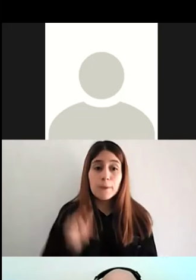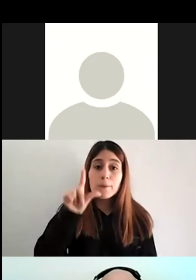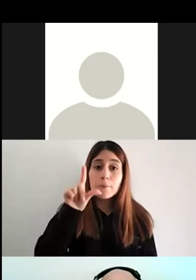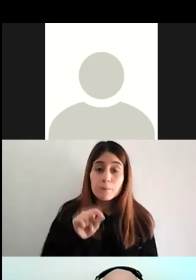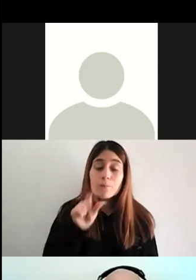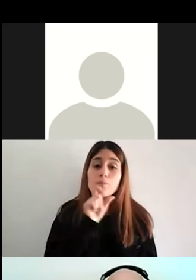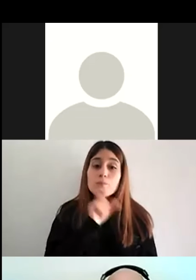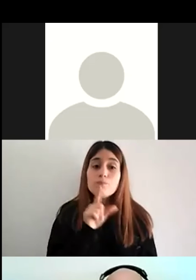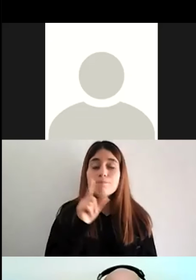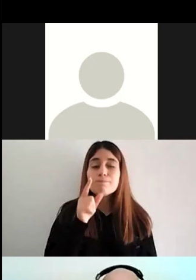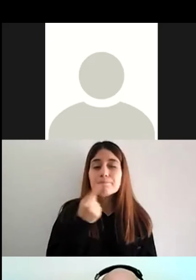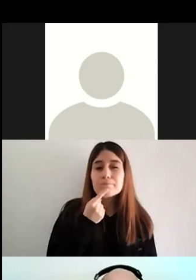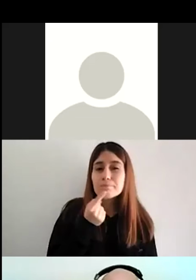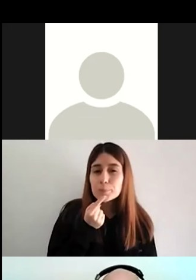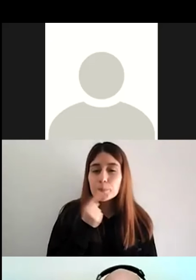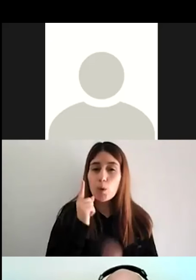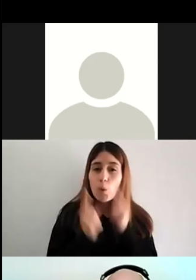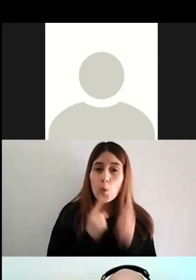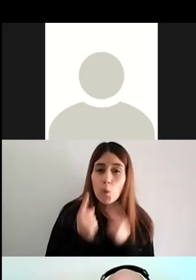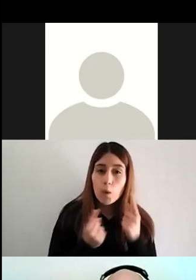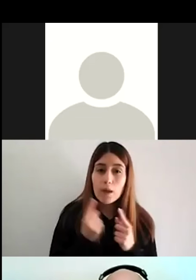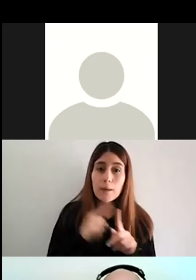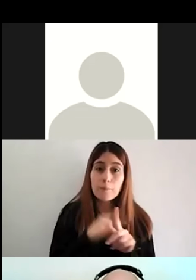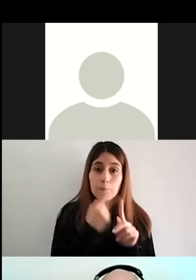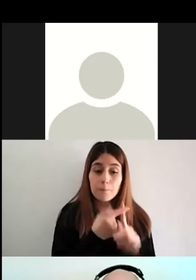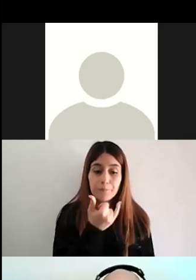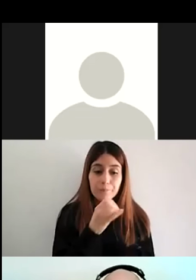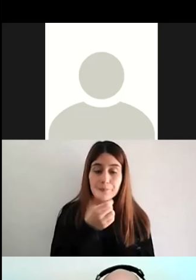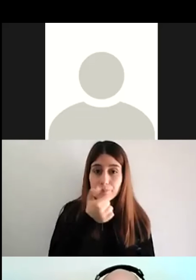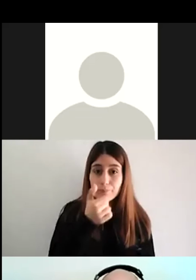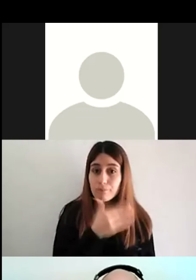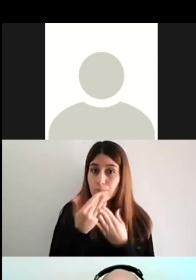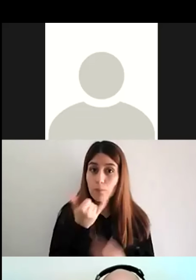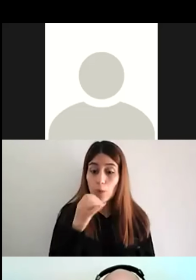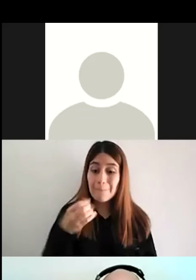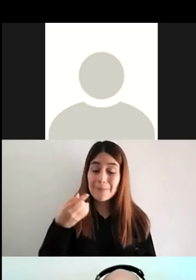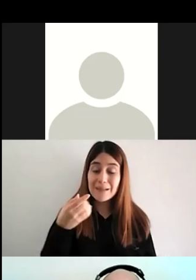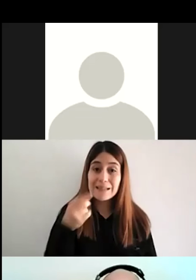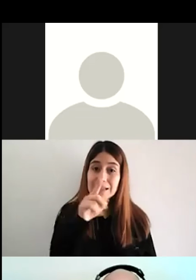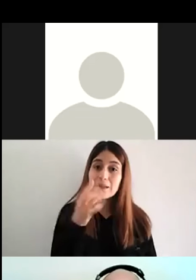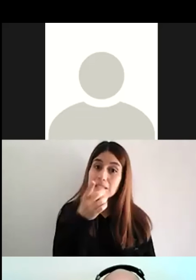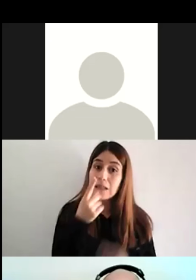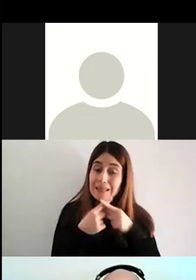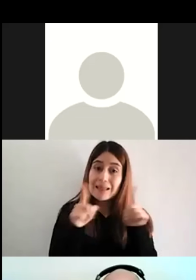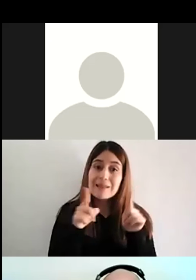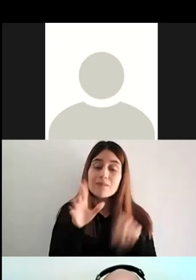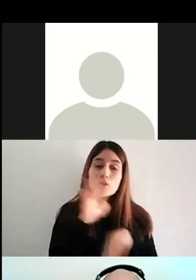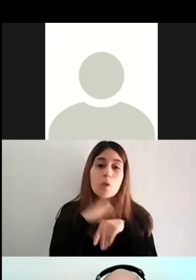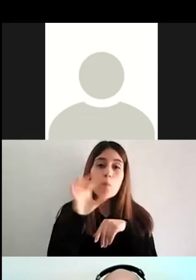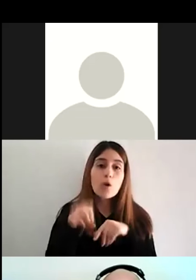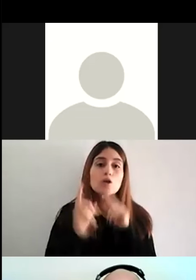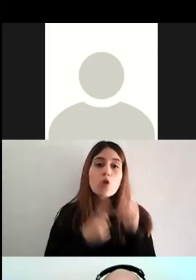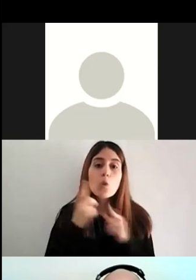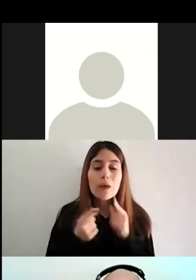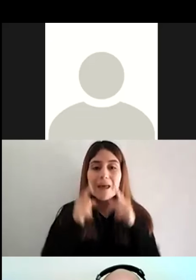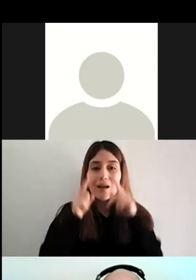Também podemos tirar a ilação de que de 2015 a 2019 esta diferença se deve à introdução